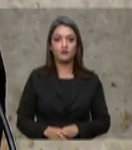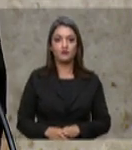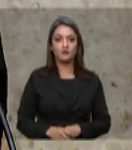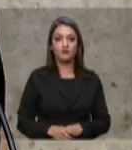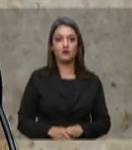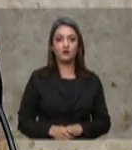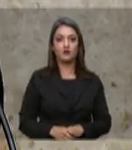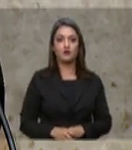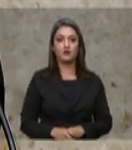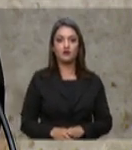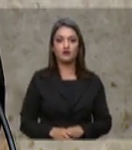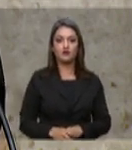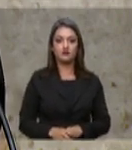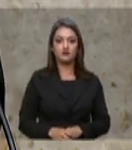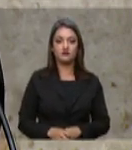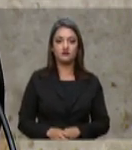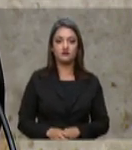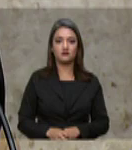ação pela